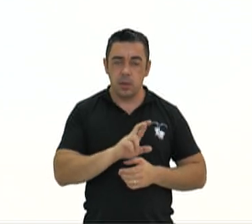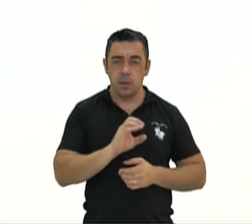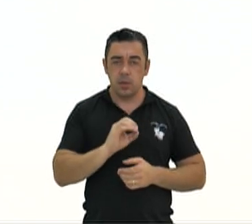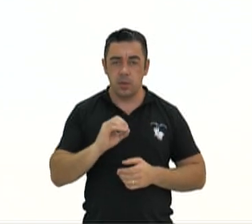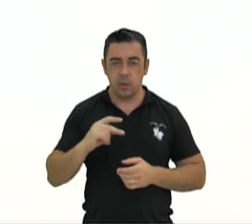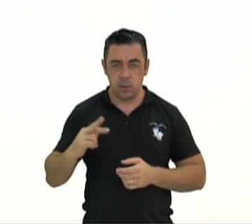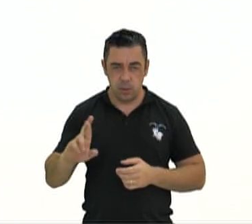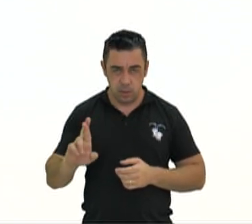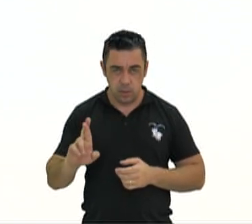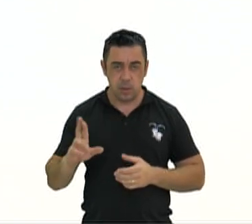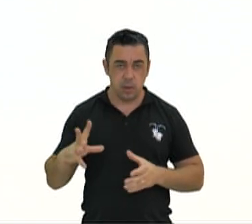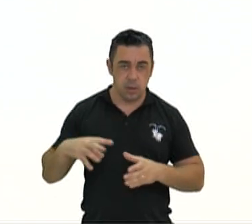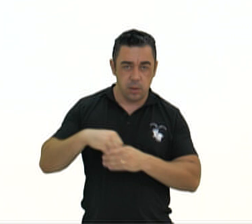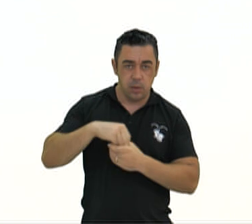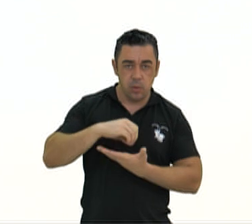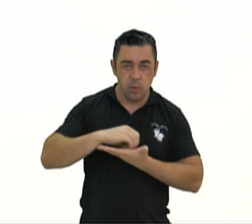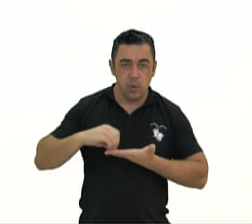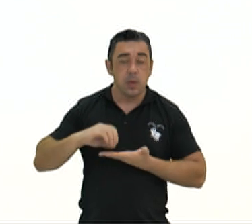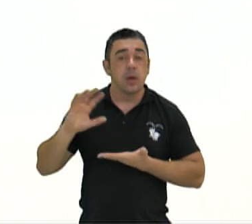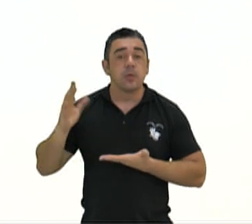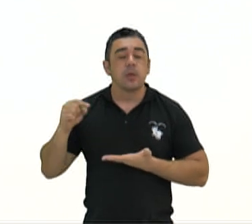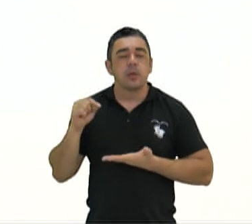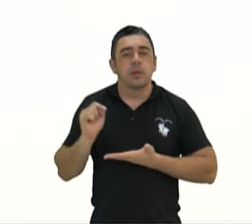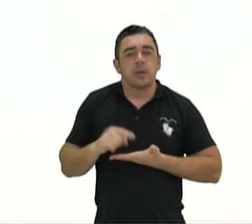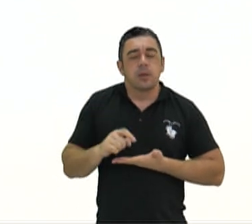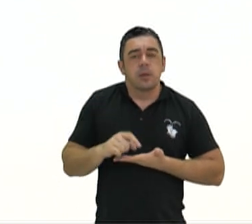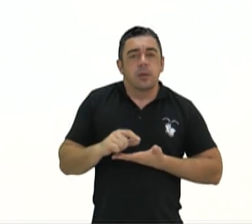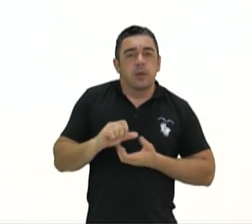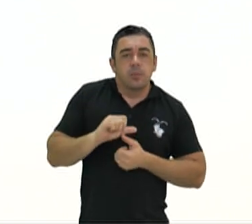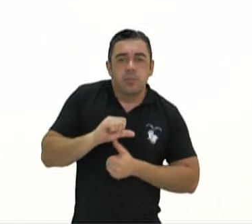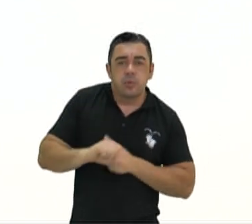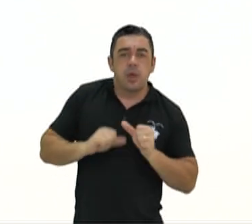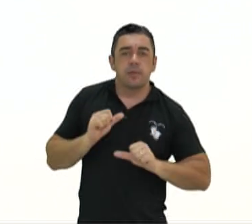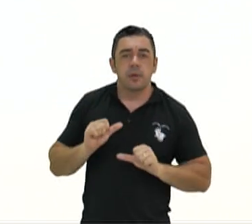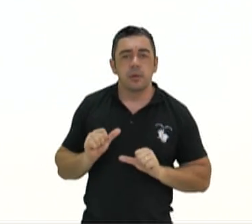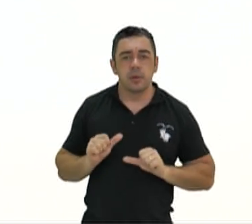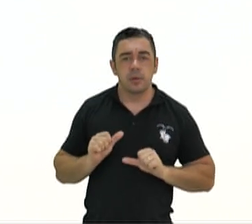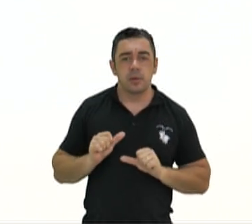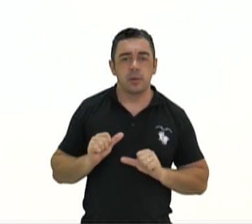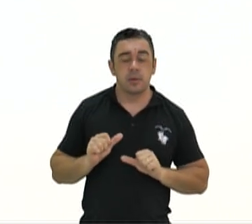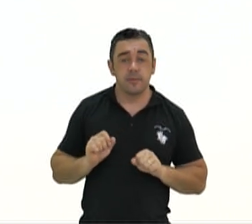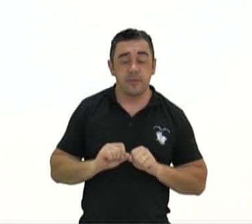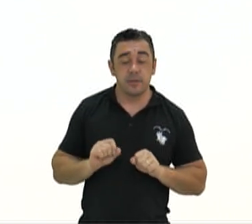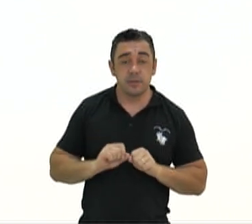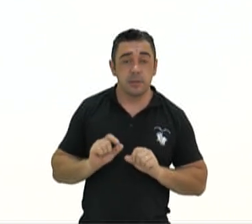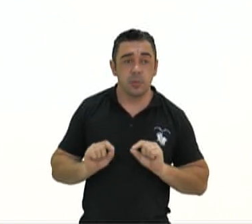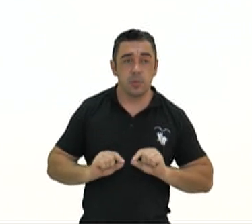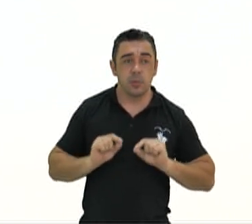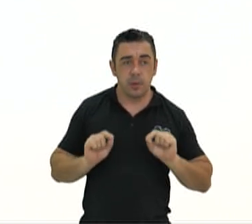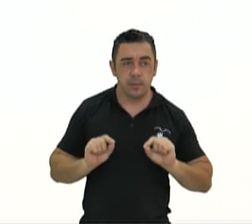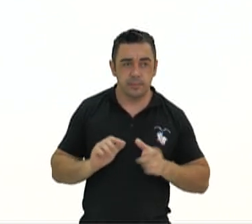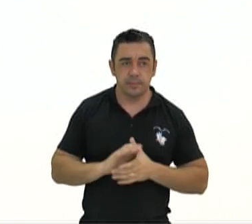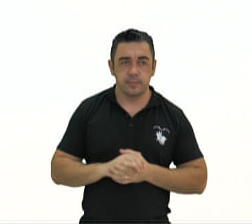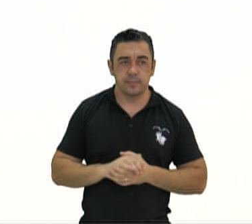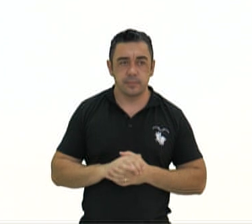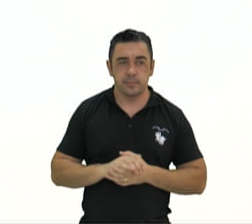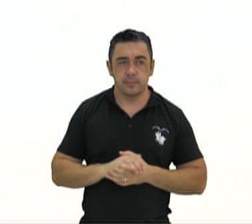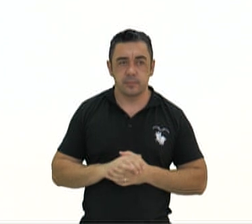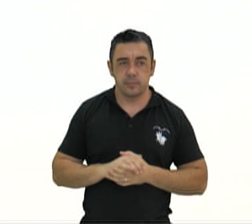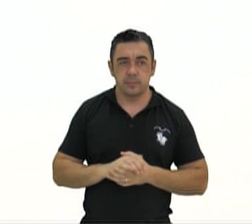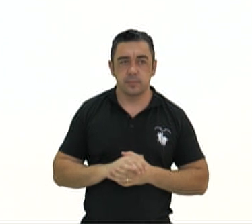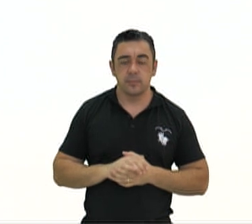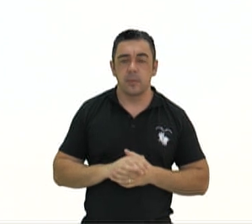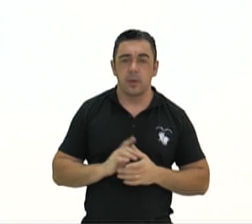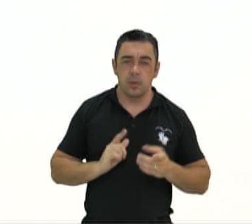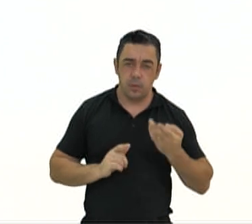orgânico na reação, a produção ela invertia. Em vez de eu produzir com o